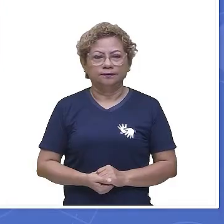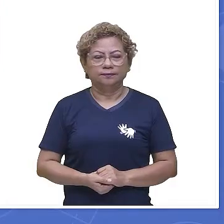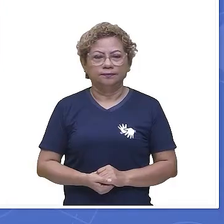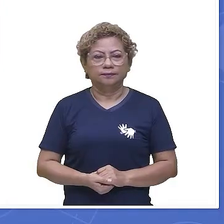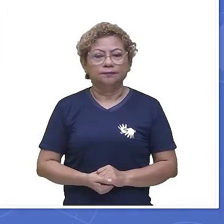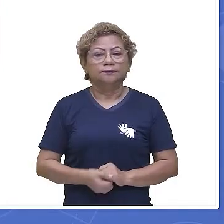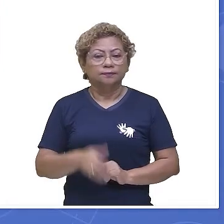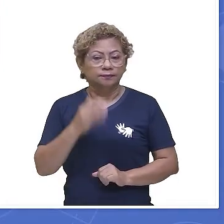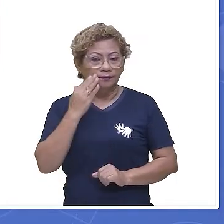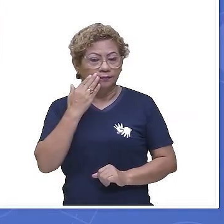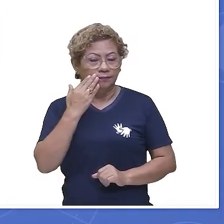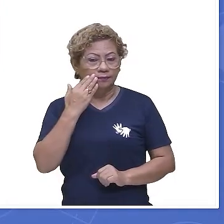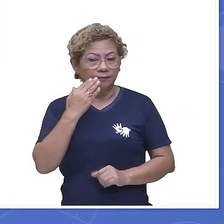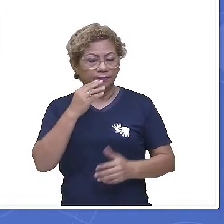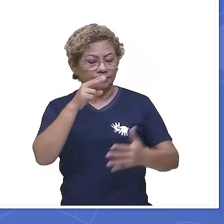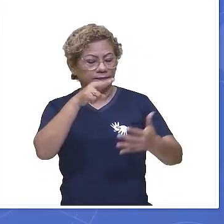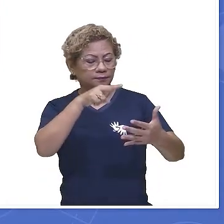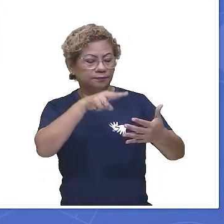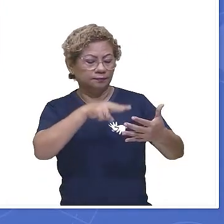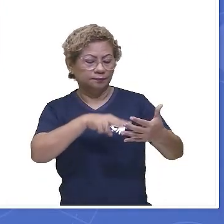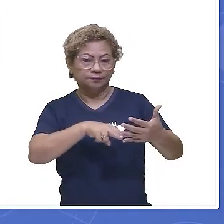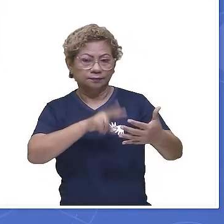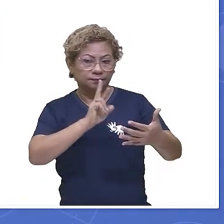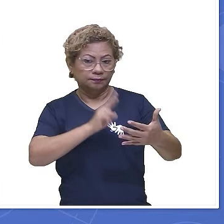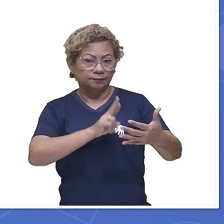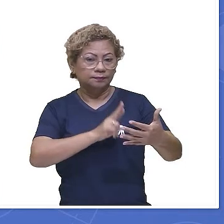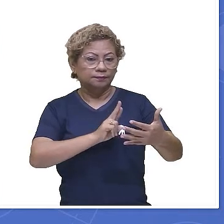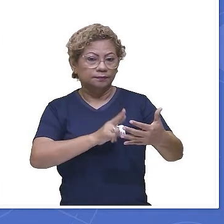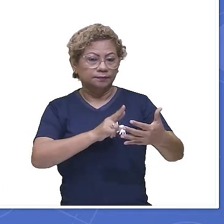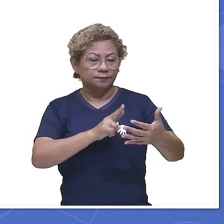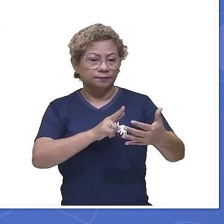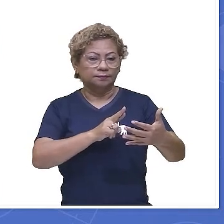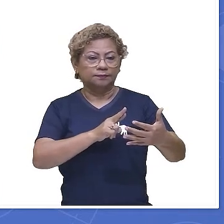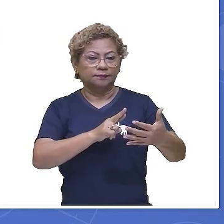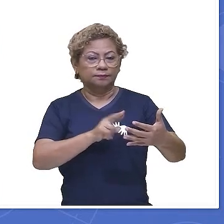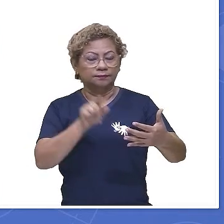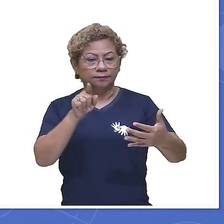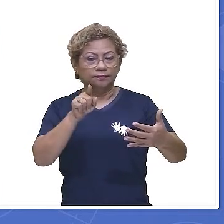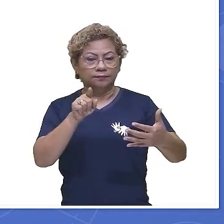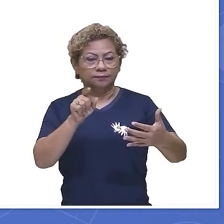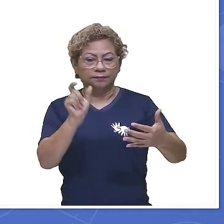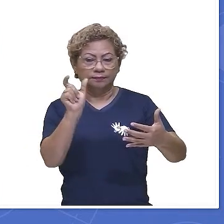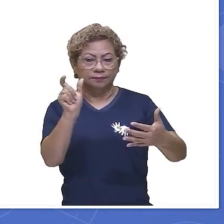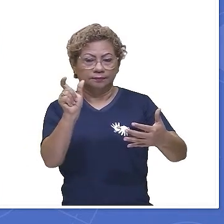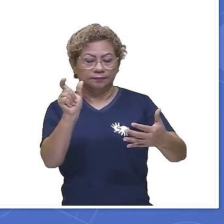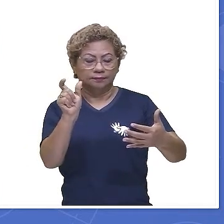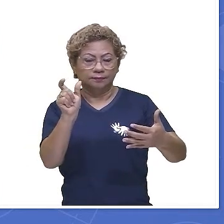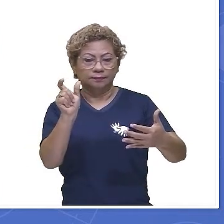Então, aí nós temos a questão número 1. Você vai completar